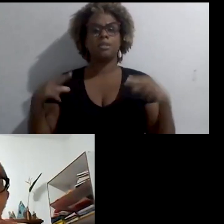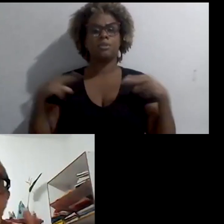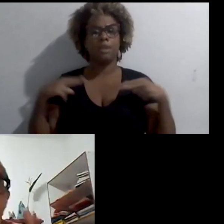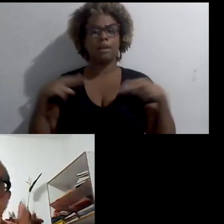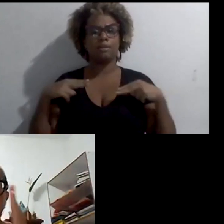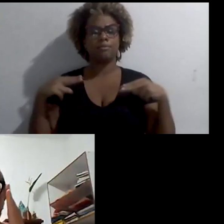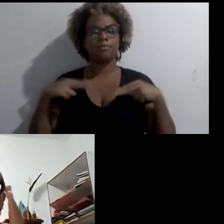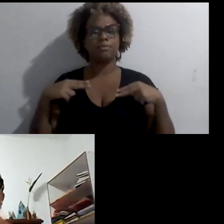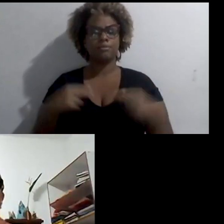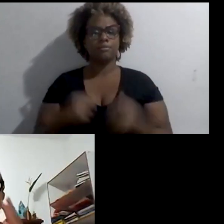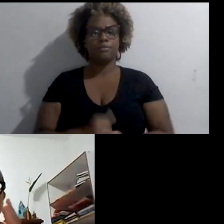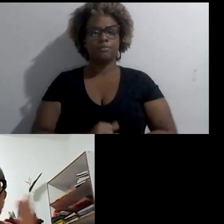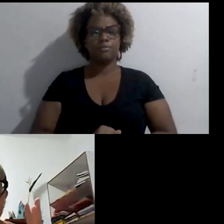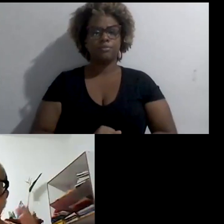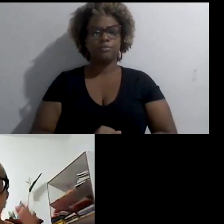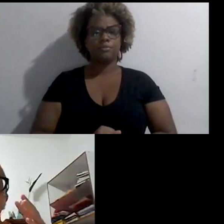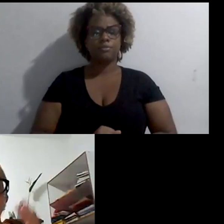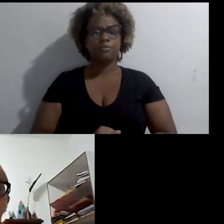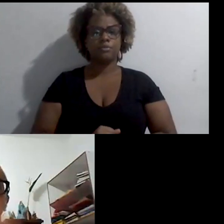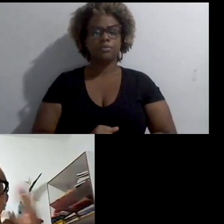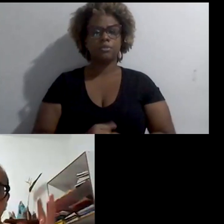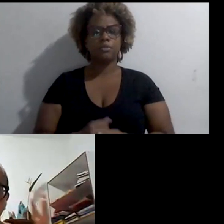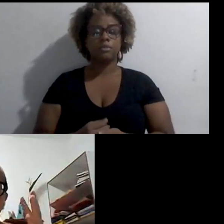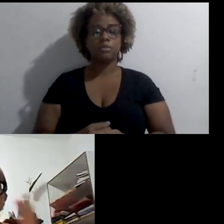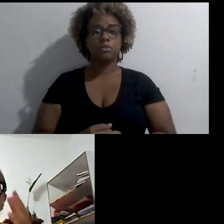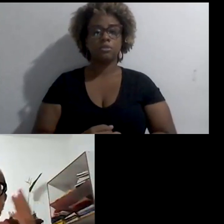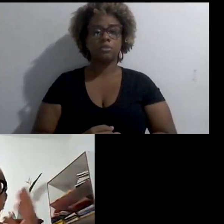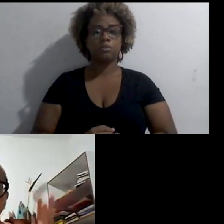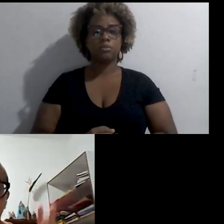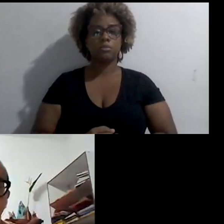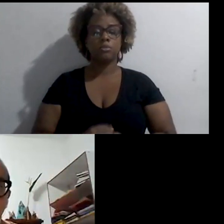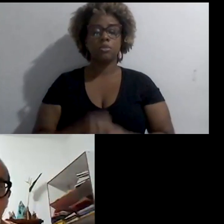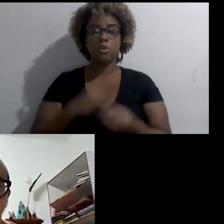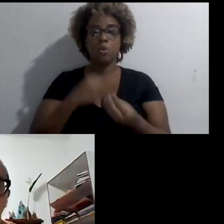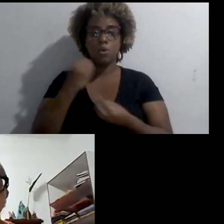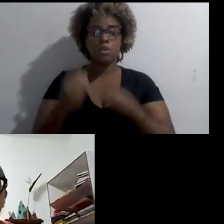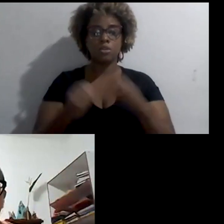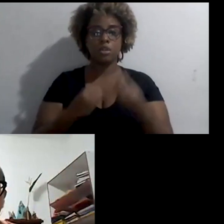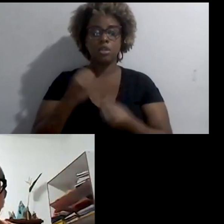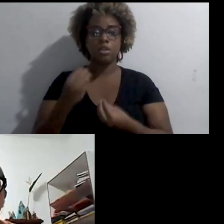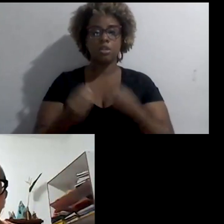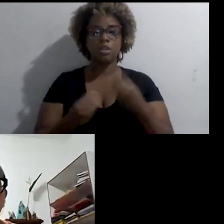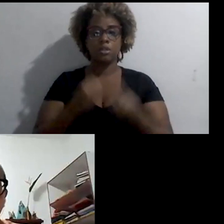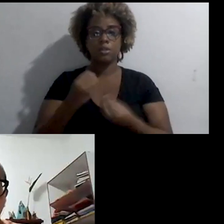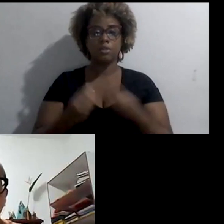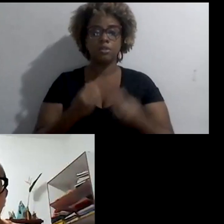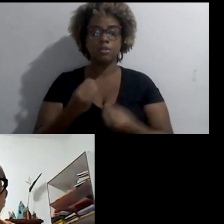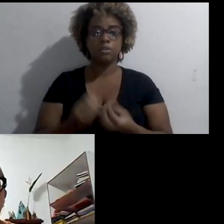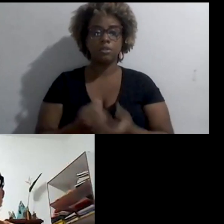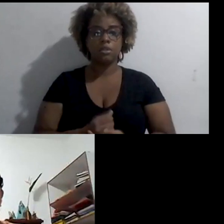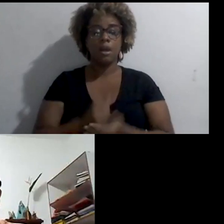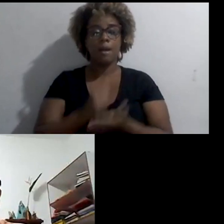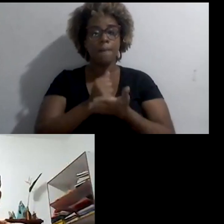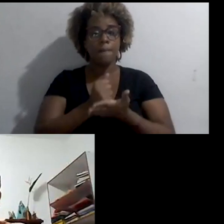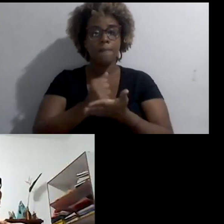Bahia, caso essa seja das ações estruturantes, de que modo o Faz Cultura vai